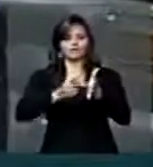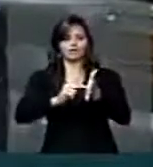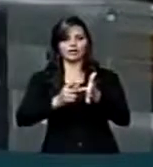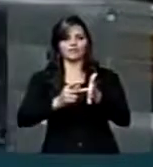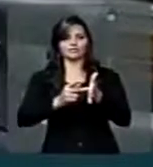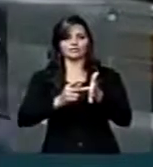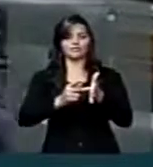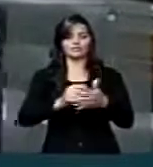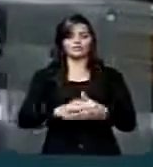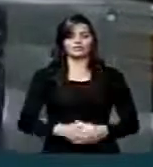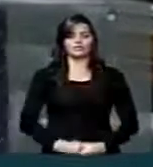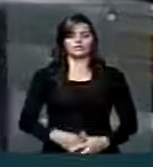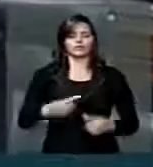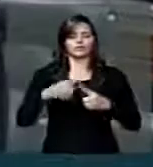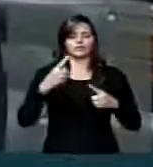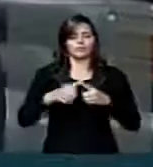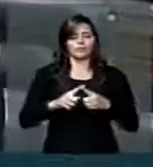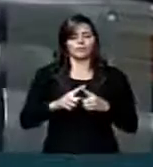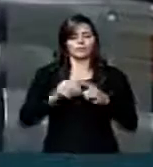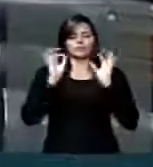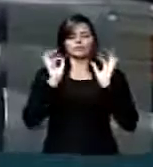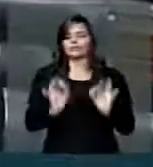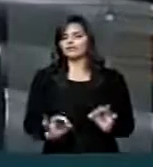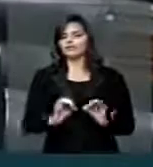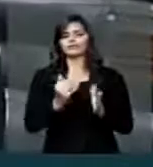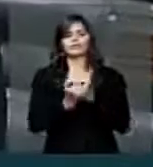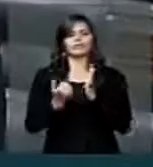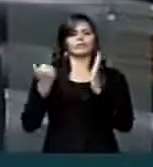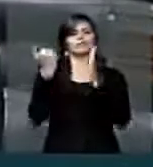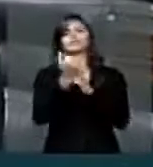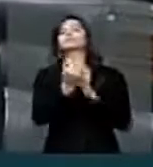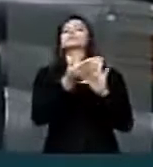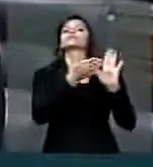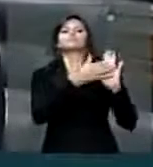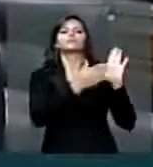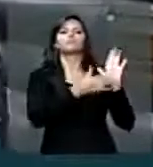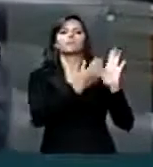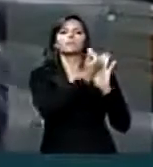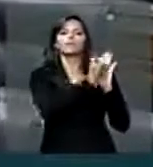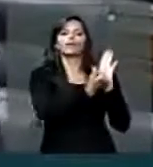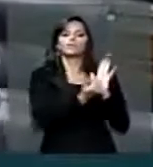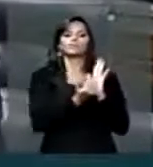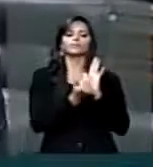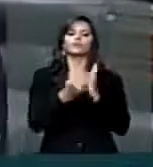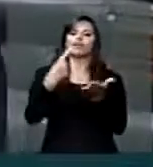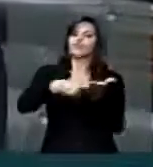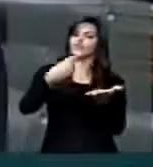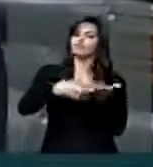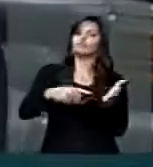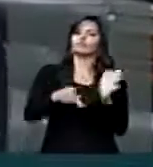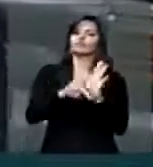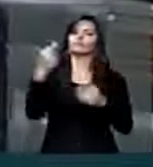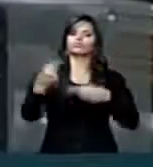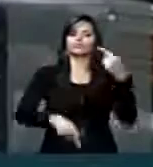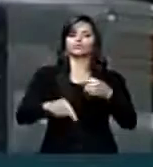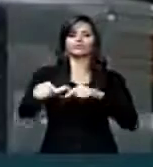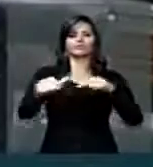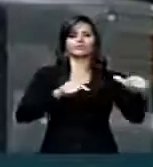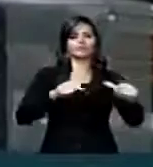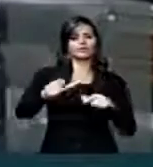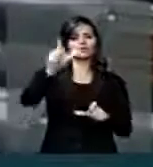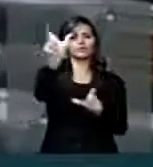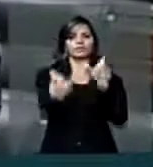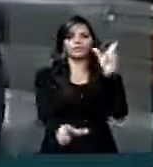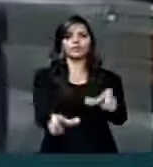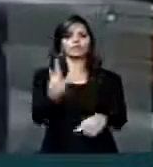o que provoca, sem dúvida nenhuma, o avanço na pauta e na agenda do trabalhador,